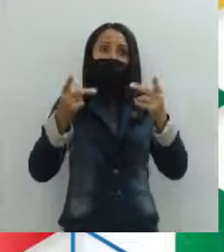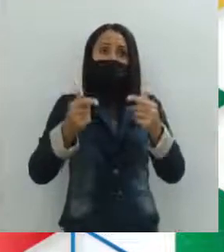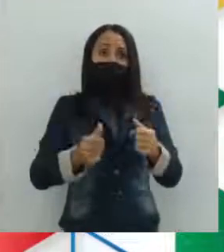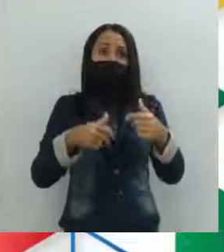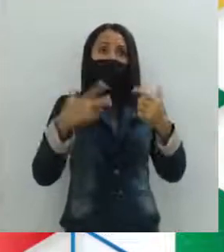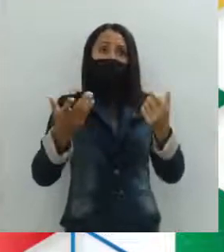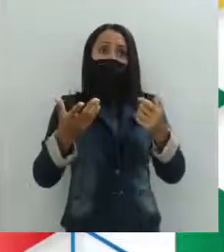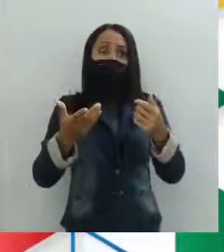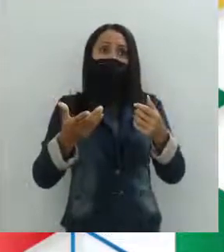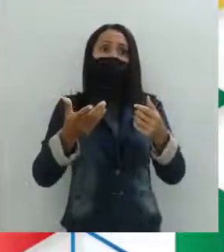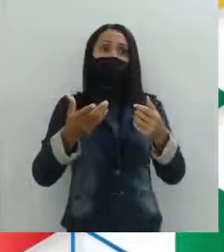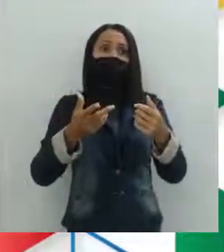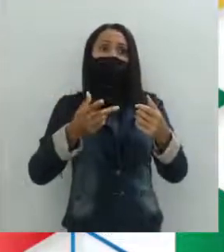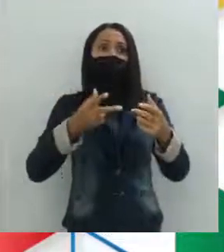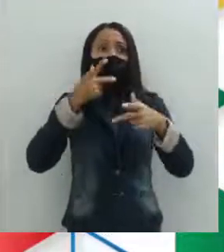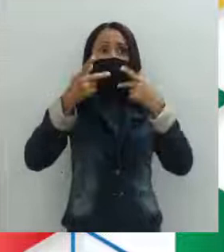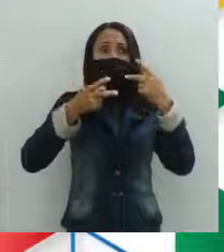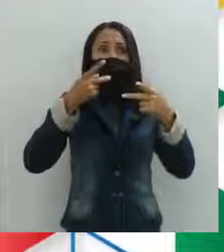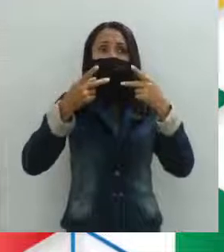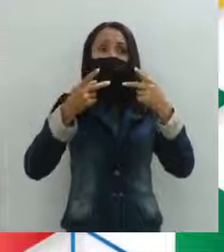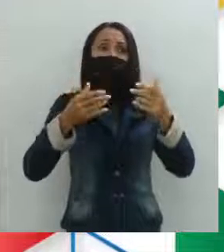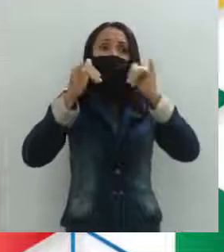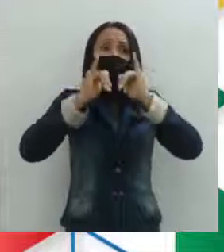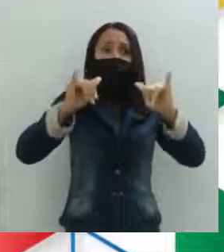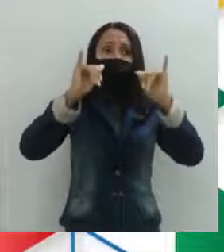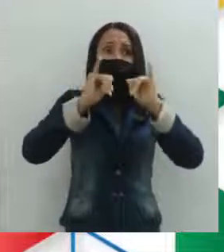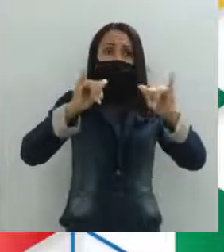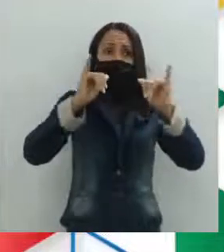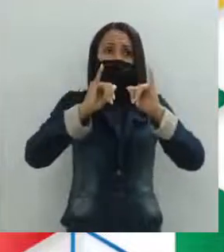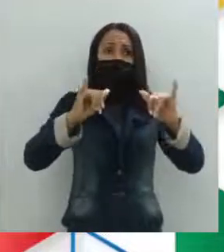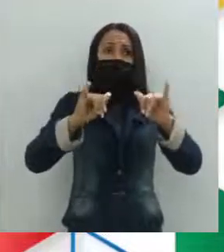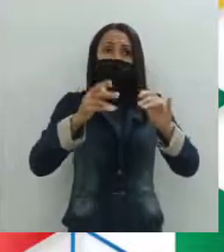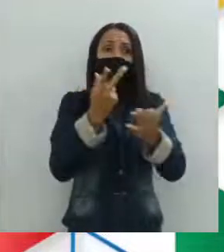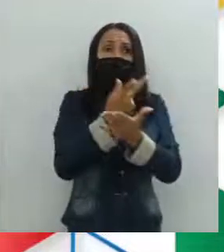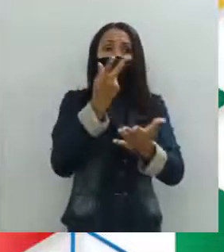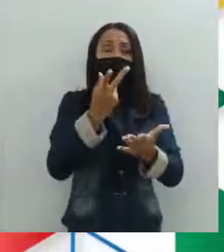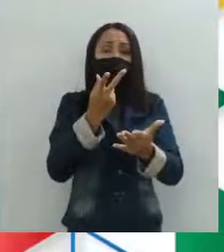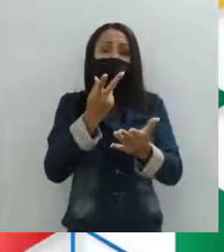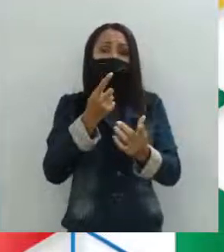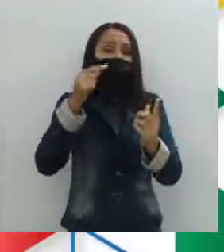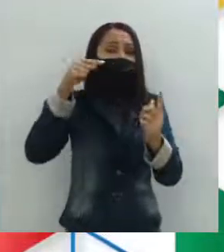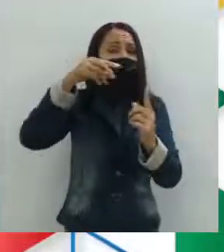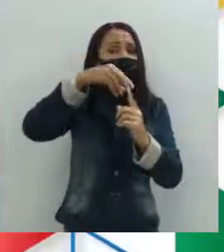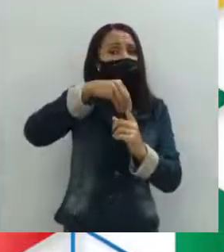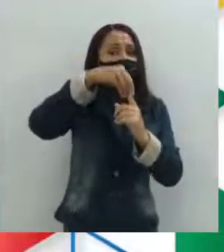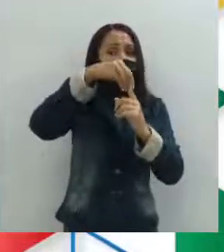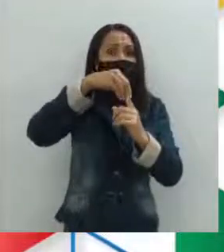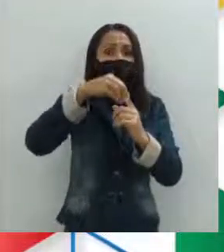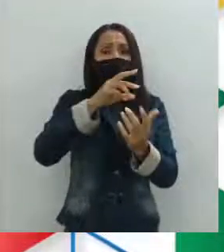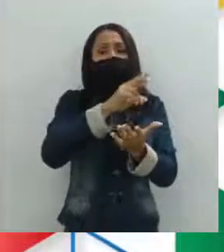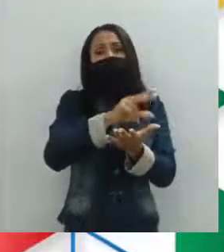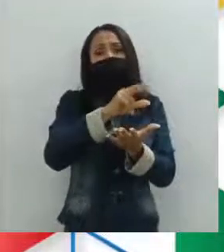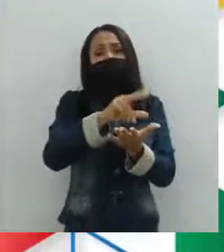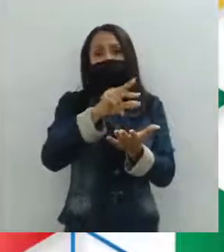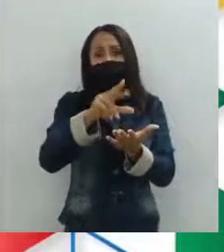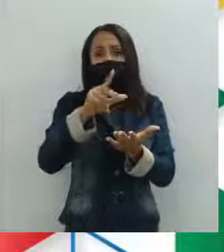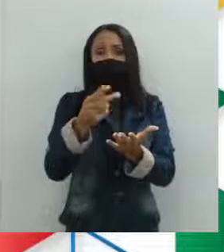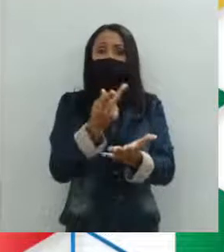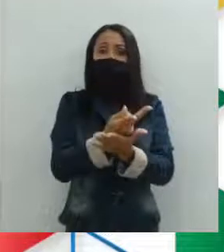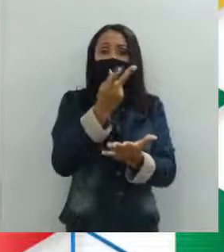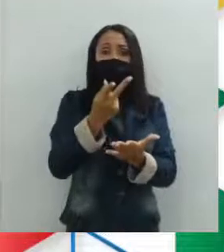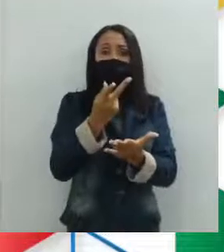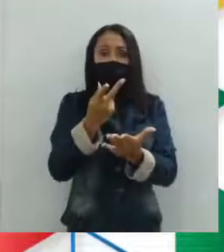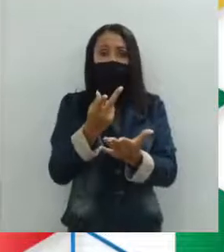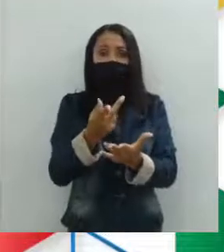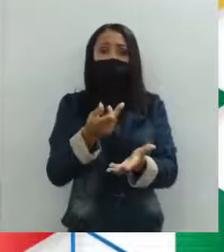chamar de notícia o relato de um fato inédito ou de uma série de fatos relacionados a um